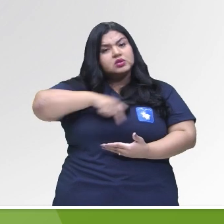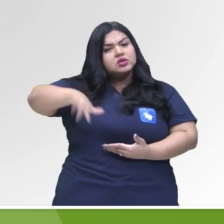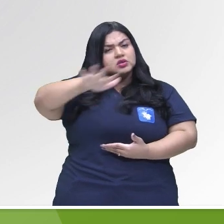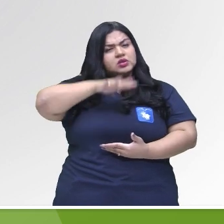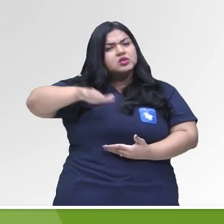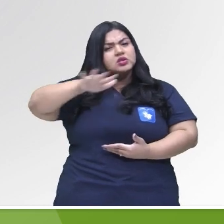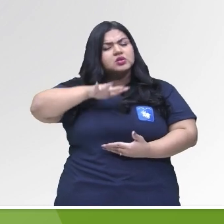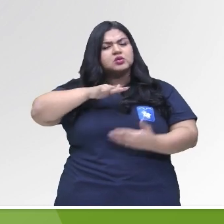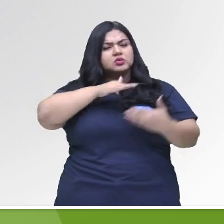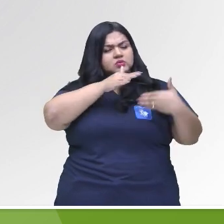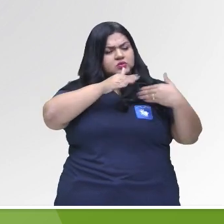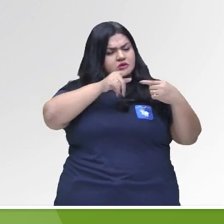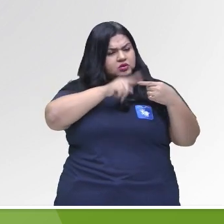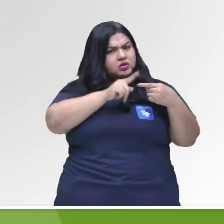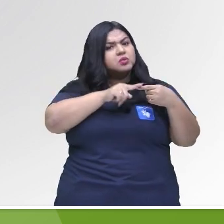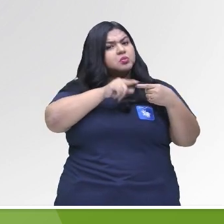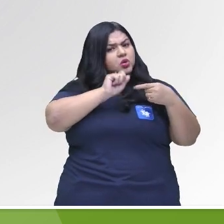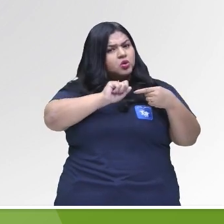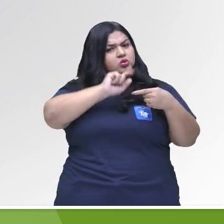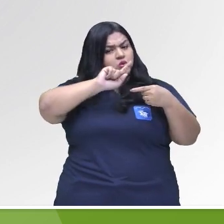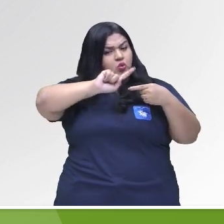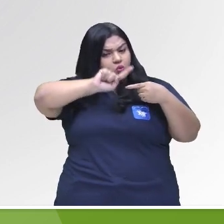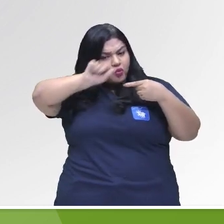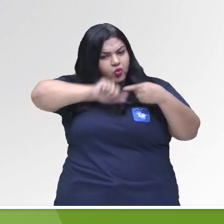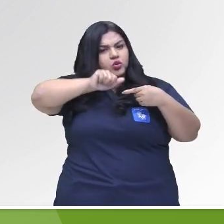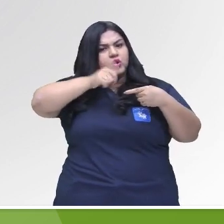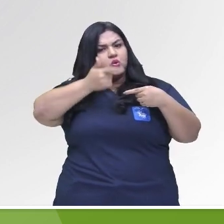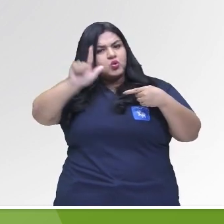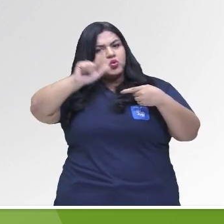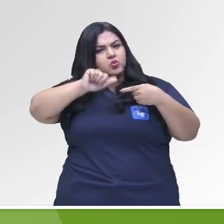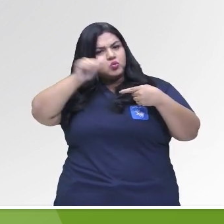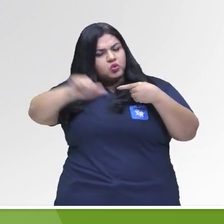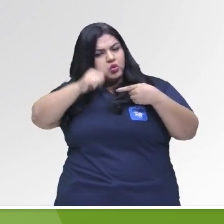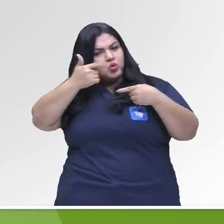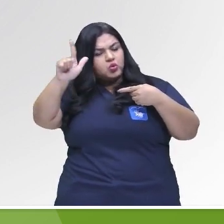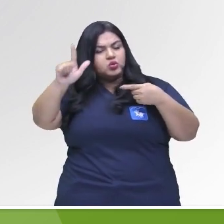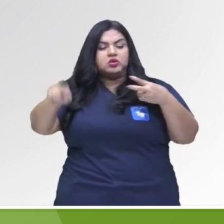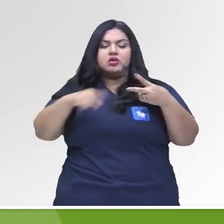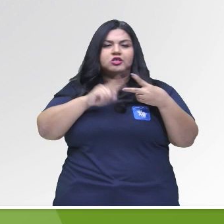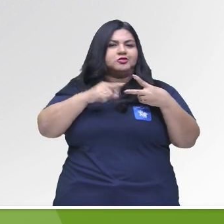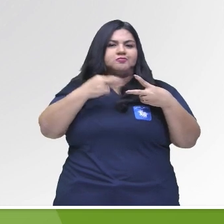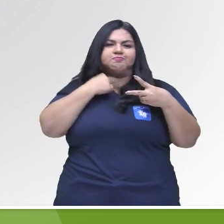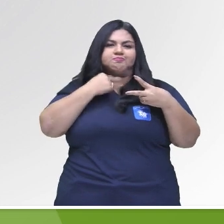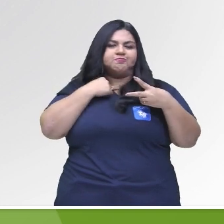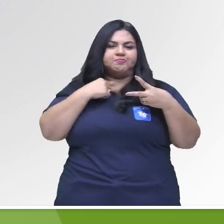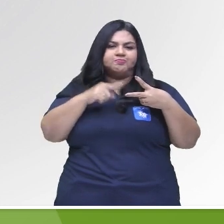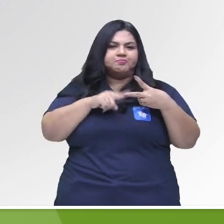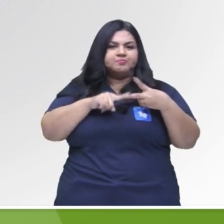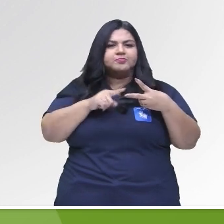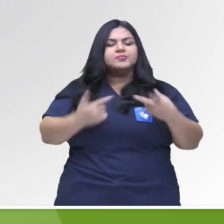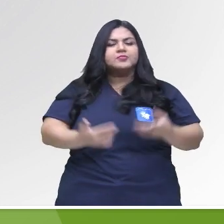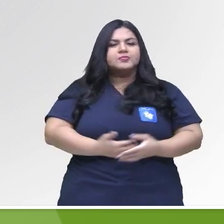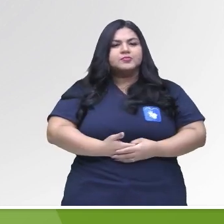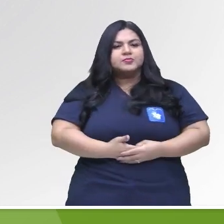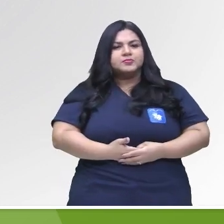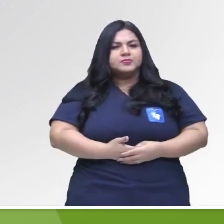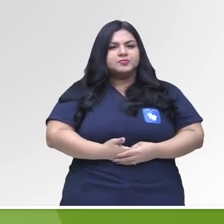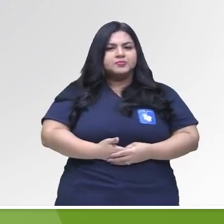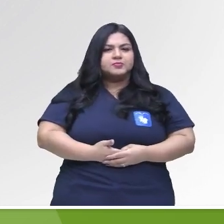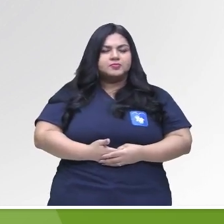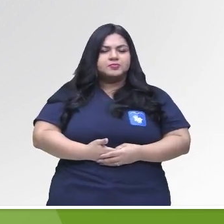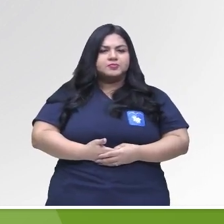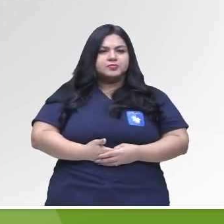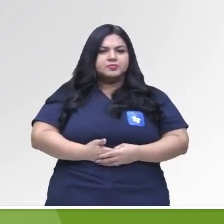realmente reprocessado e vire alguma outra coisa, ao invés de ser apenas descartado no ambiente, tá? O ideal é que